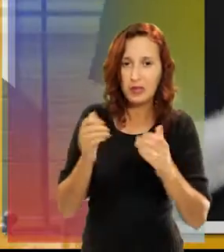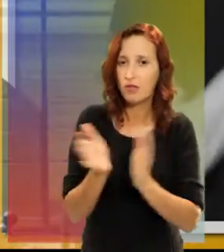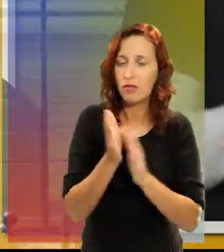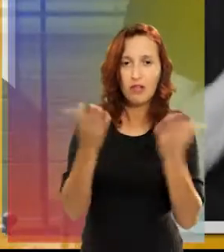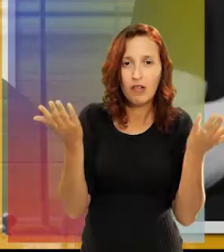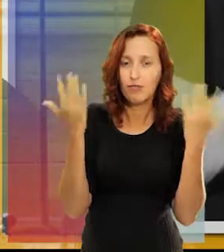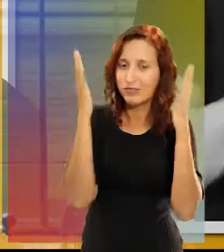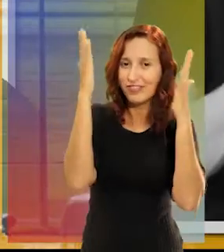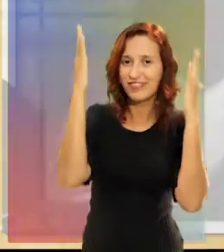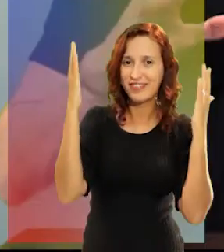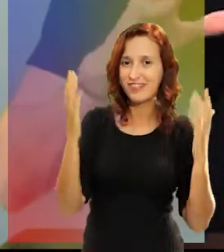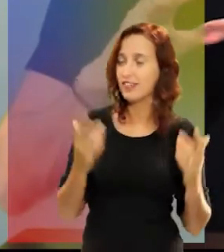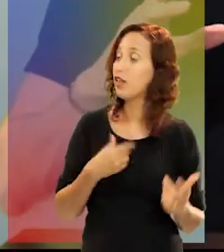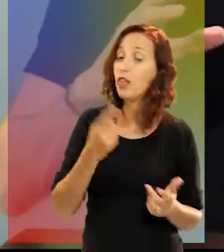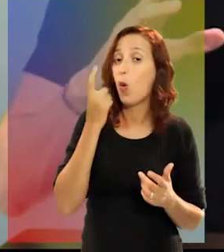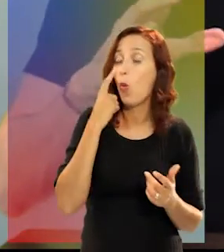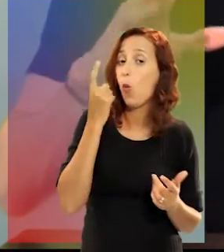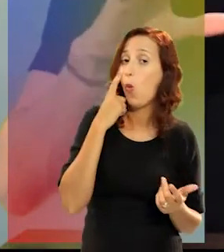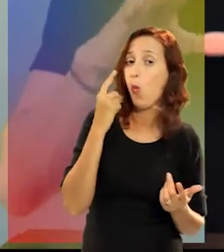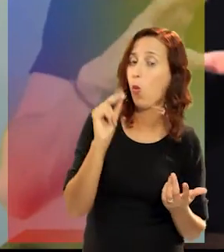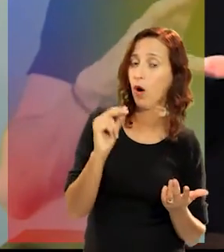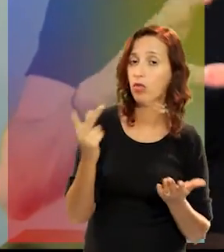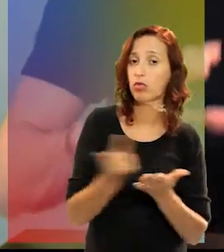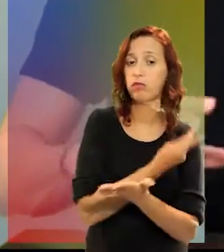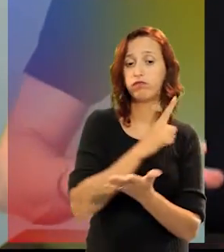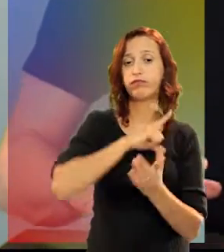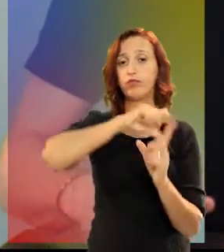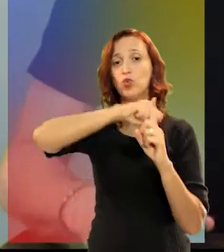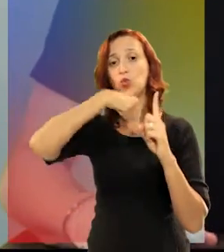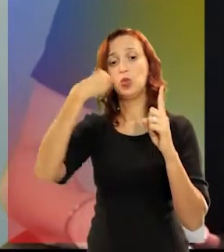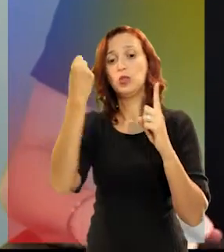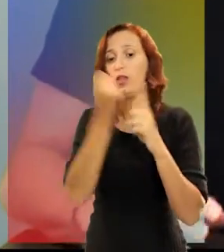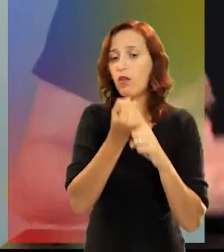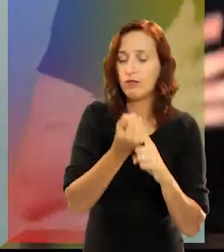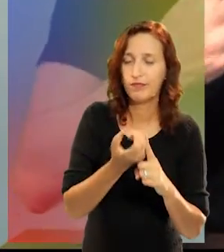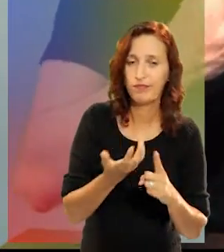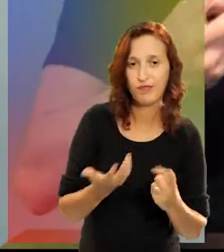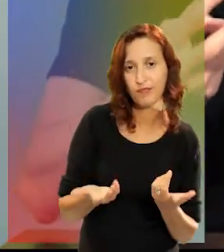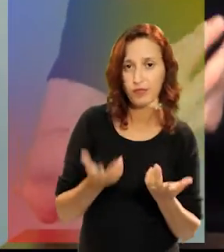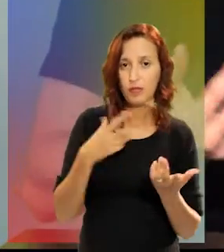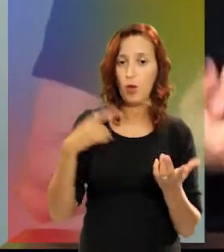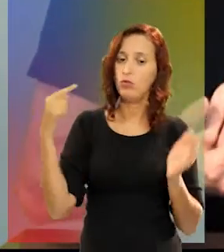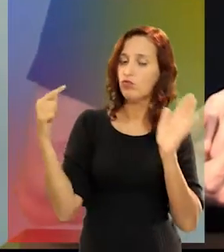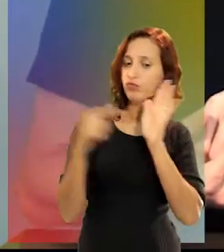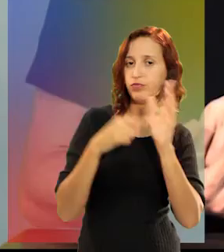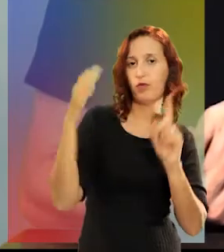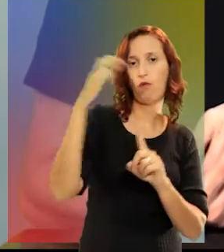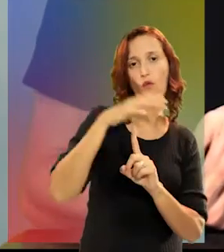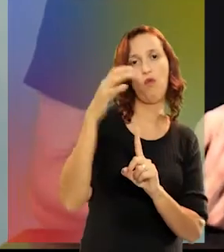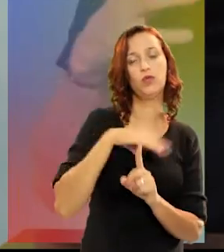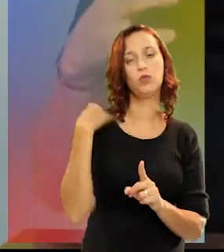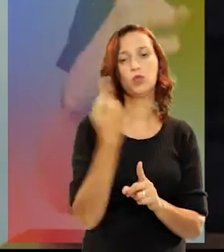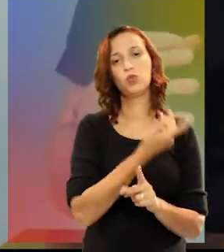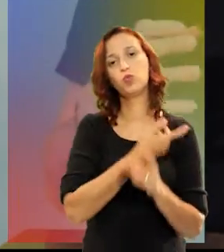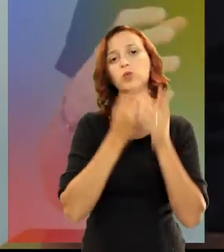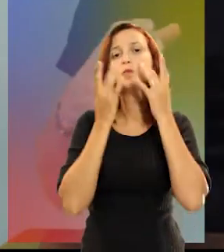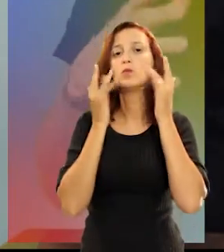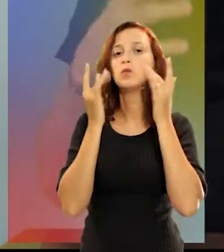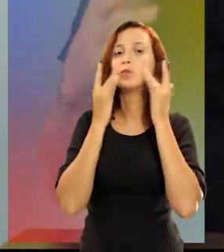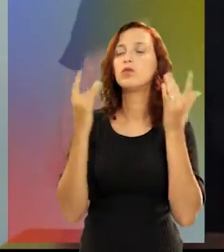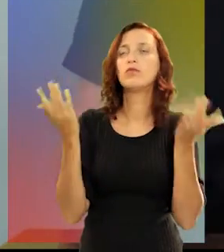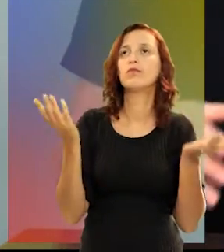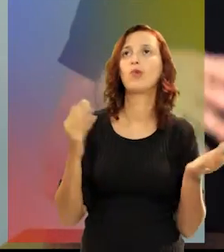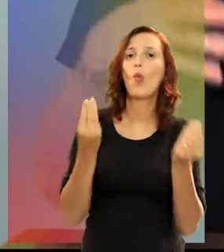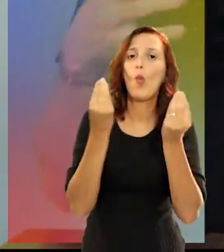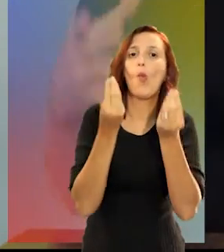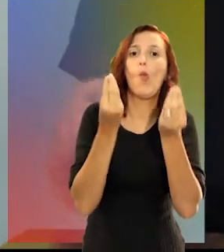assim. Então no Blade Runner você tem essa sociedade que chegou nesse resultado. Então a gente está usando isso como ponto de referência. Até que ponto